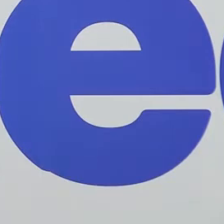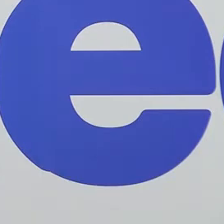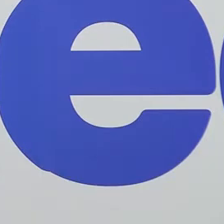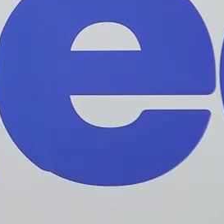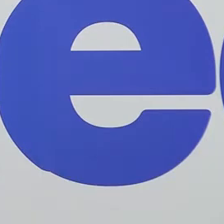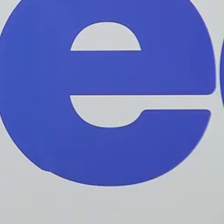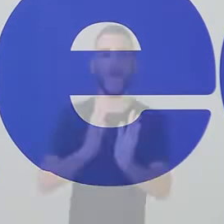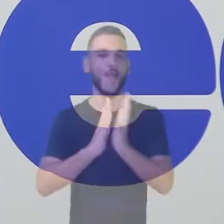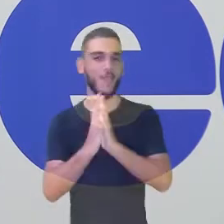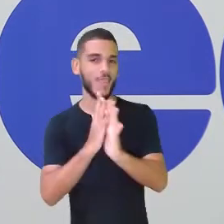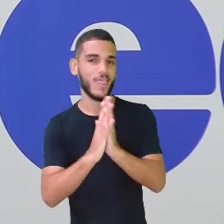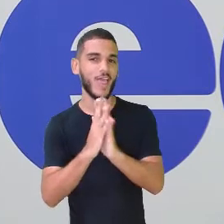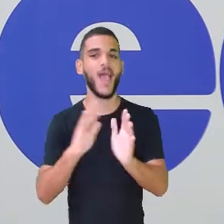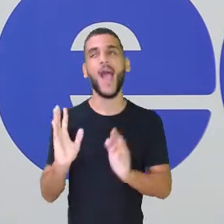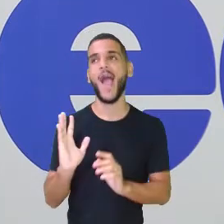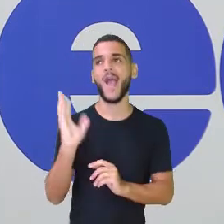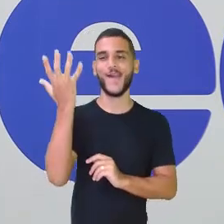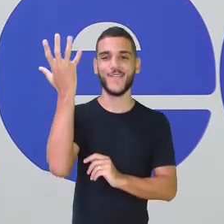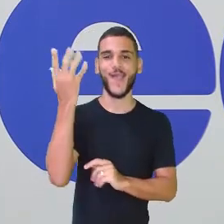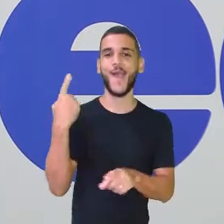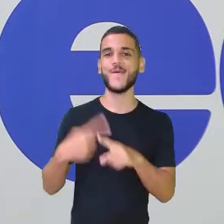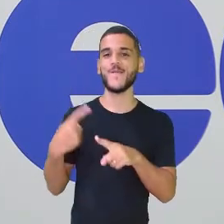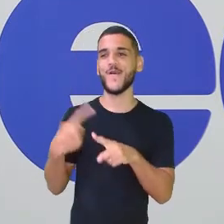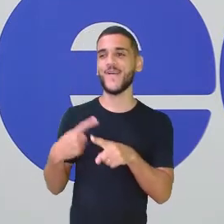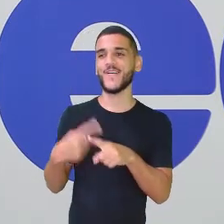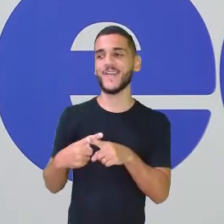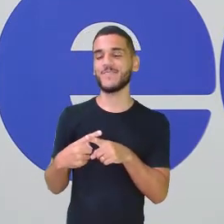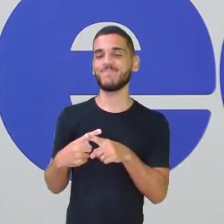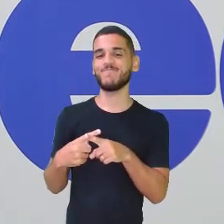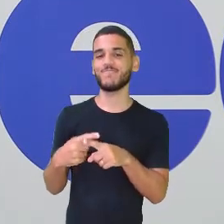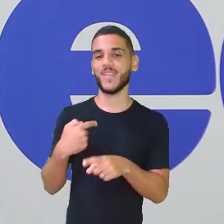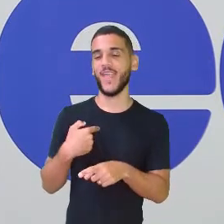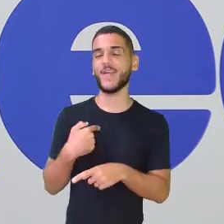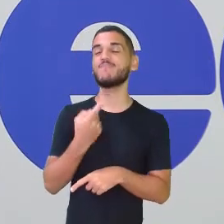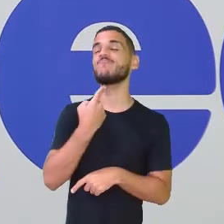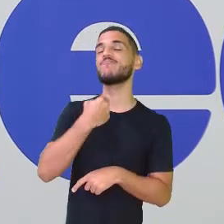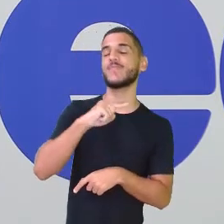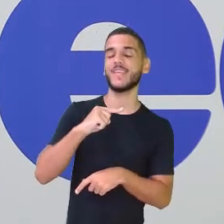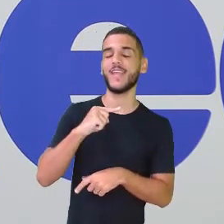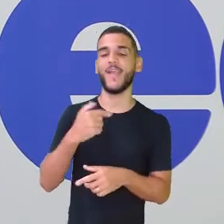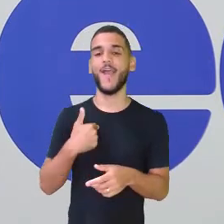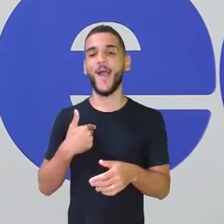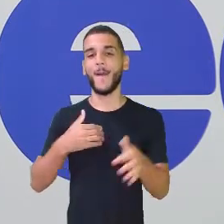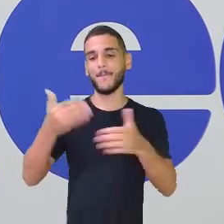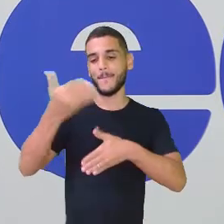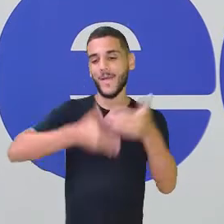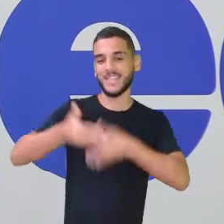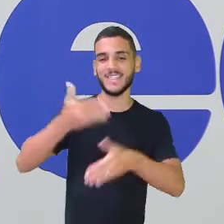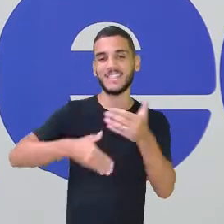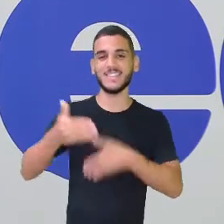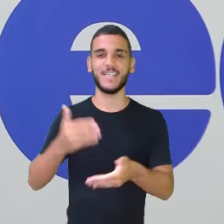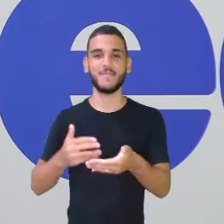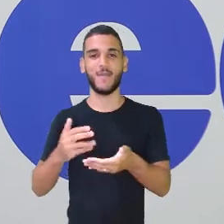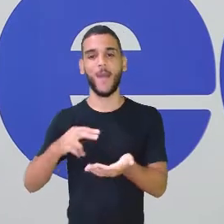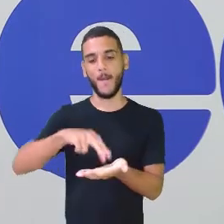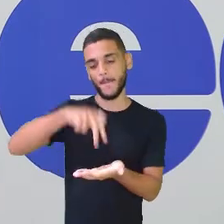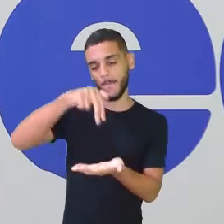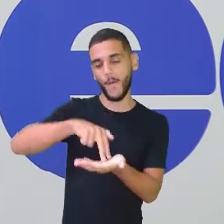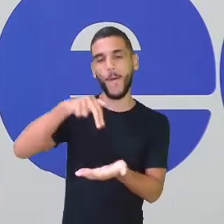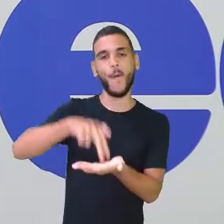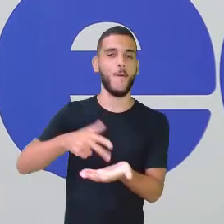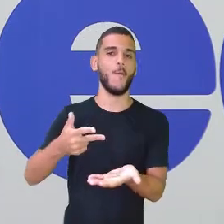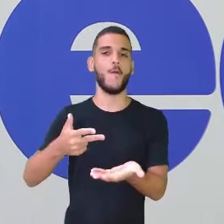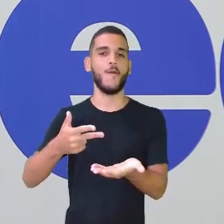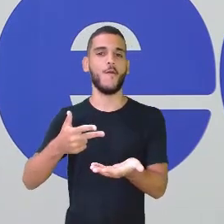ver como é que ela interage através de pulos e cambalhotas durante uma aula de paisagem geográfica,